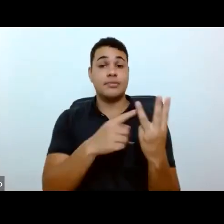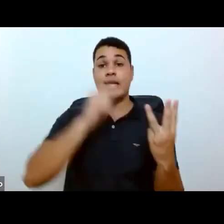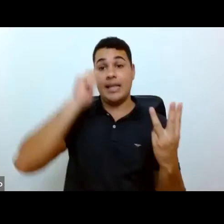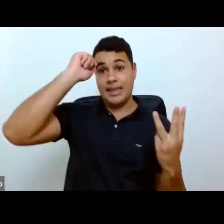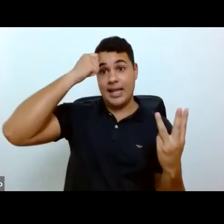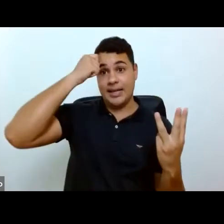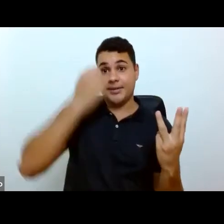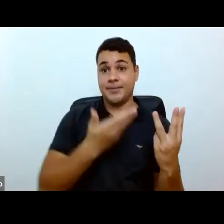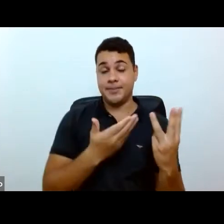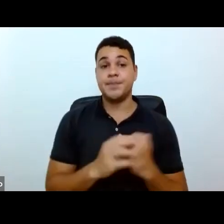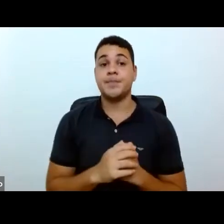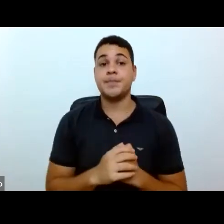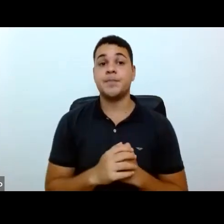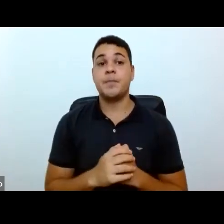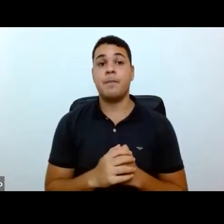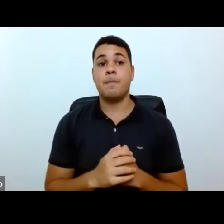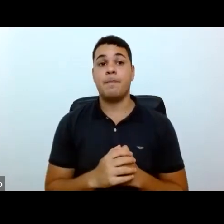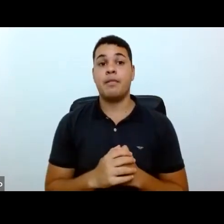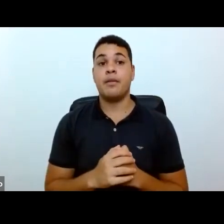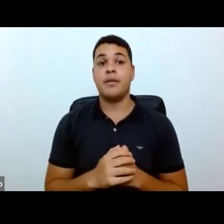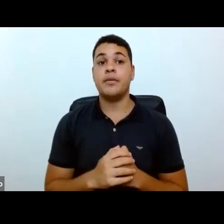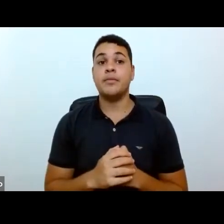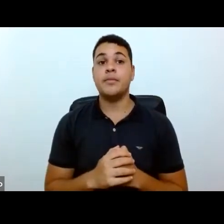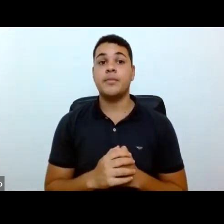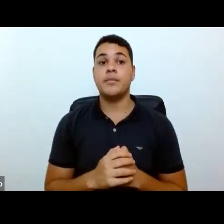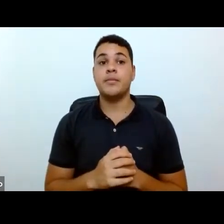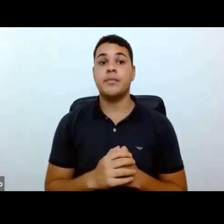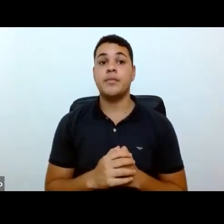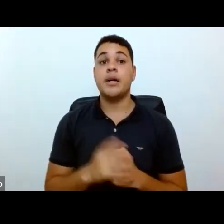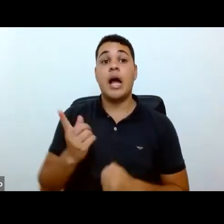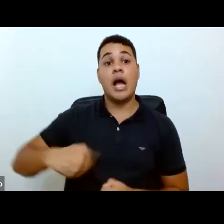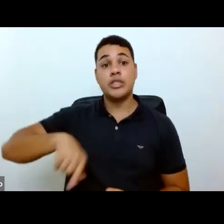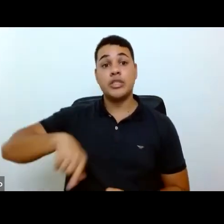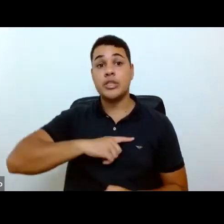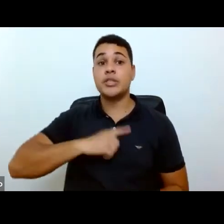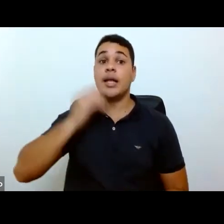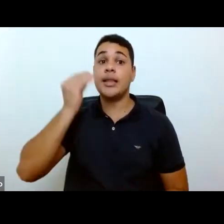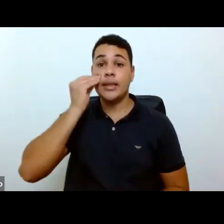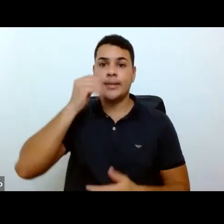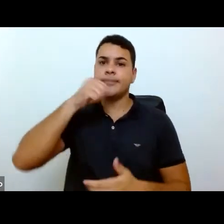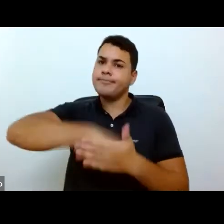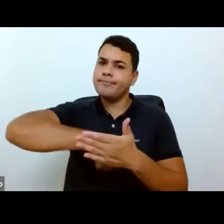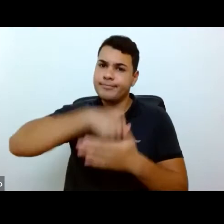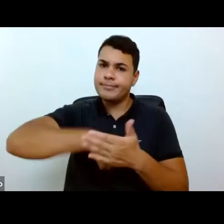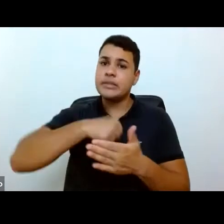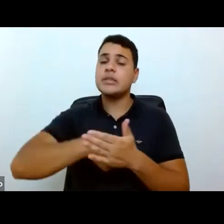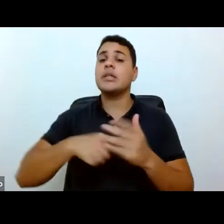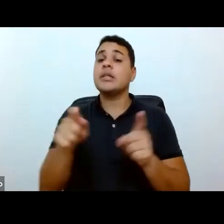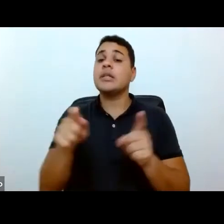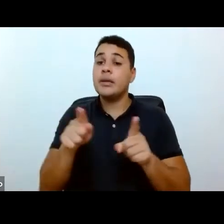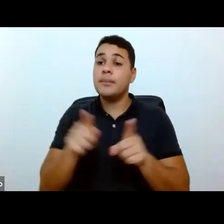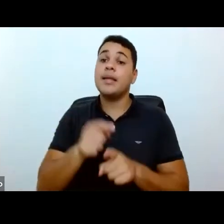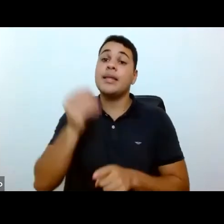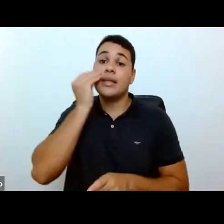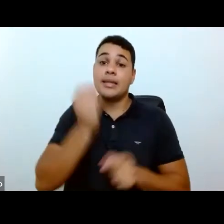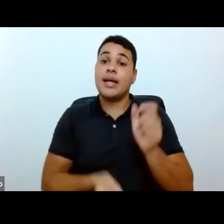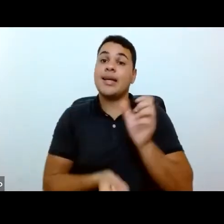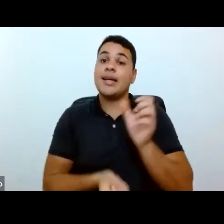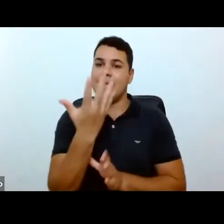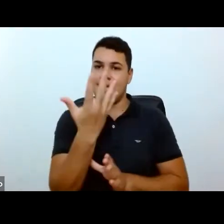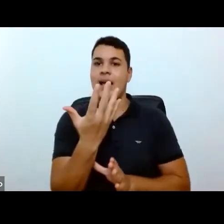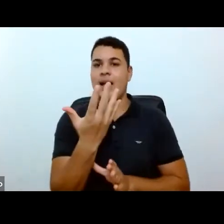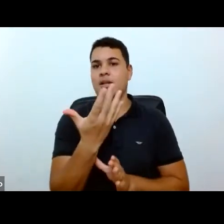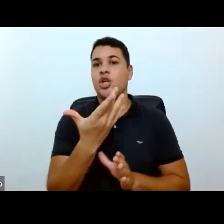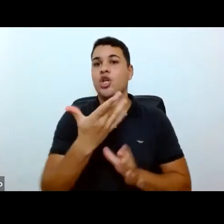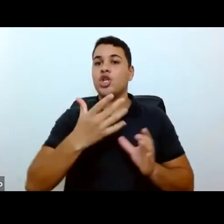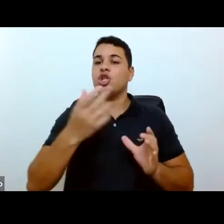absurda. Então, a gente vem buscando fomentar trabalhos que interfiram, né, na educação carioca, pensando